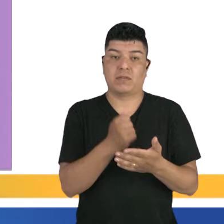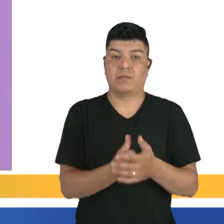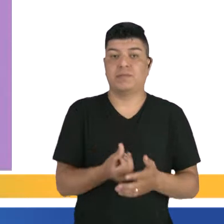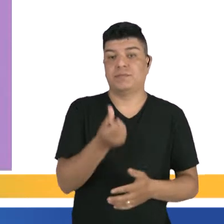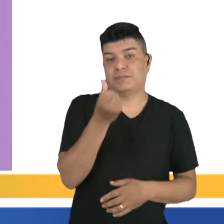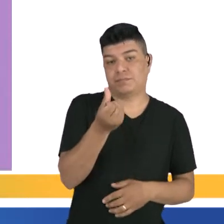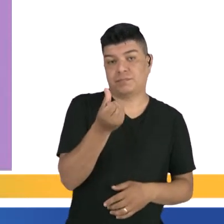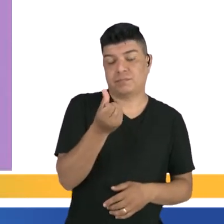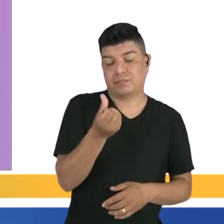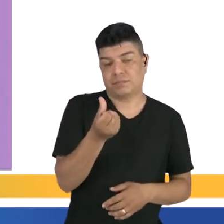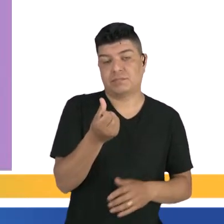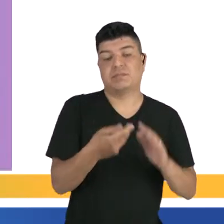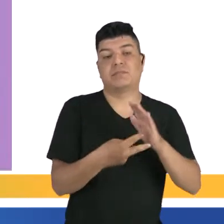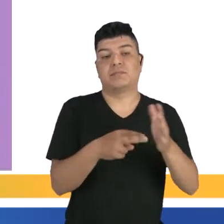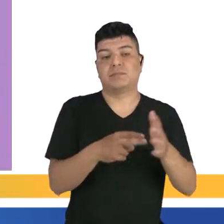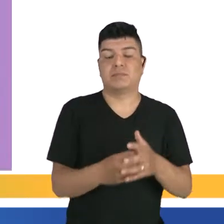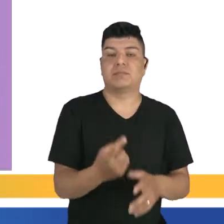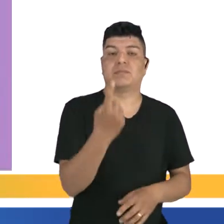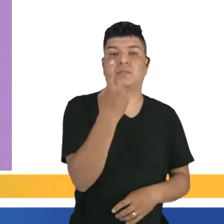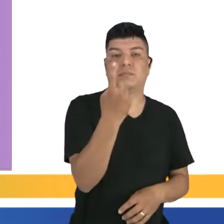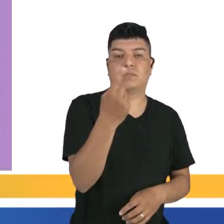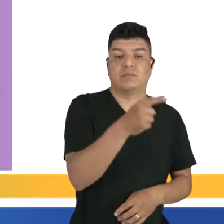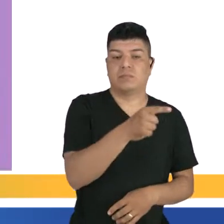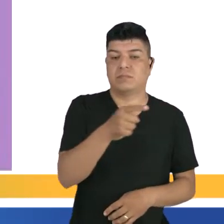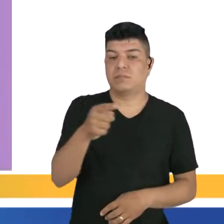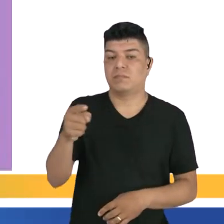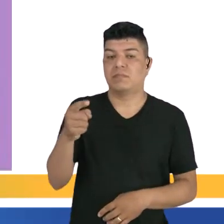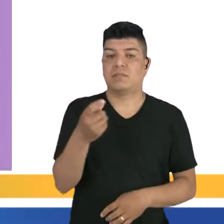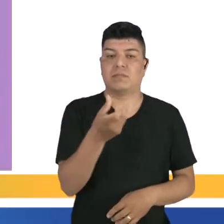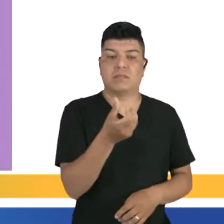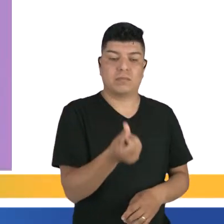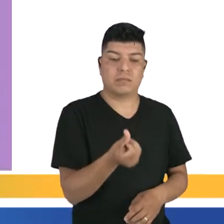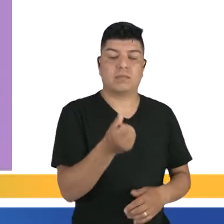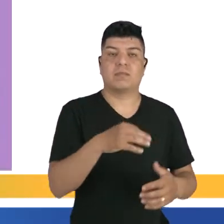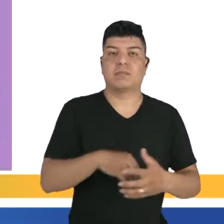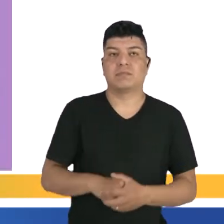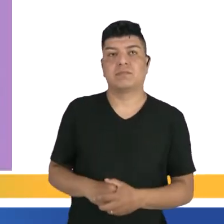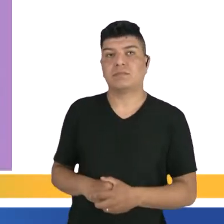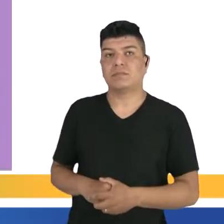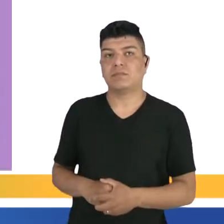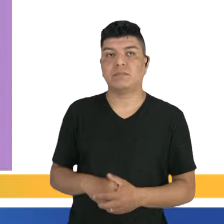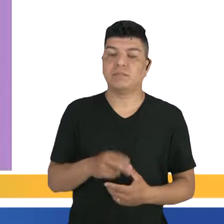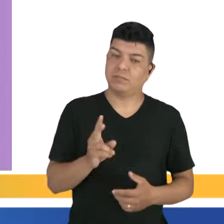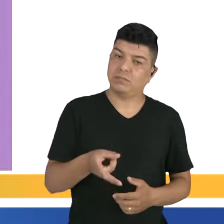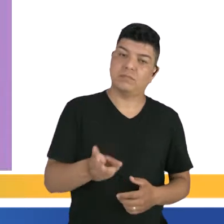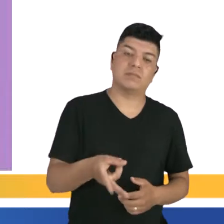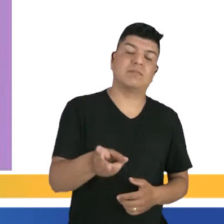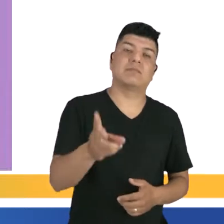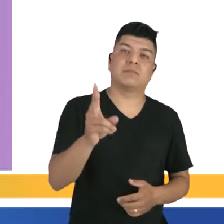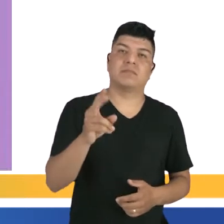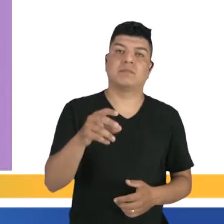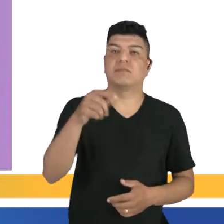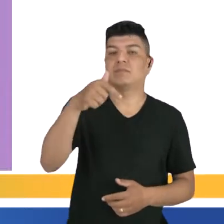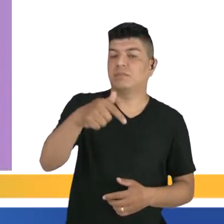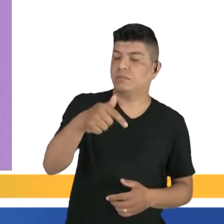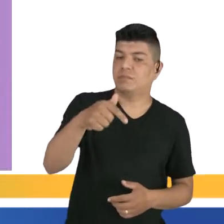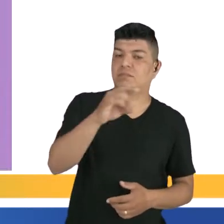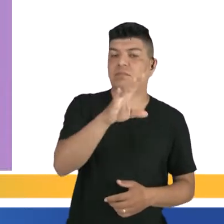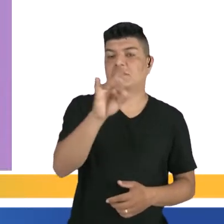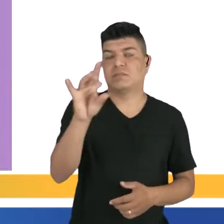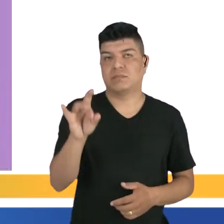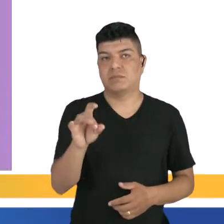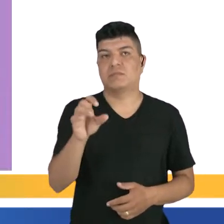pizza em 6 partes, cada uma dessas partes representa 1/6. E aí vai continuando aí, 7 partes, cada